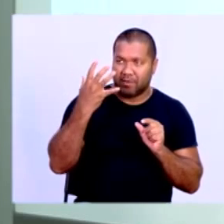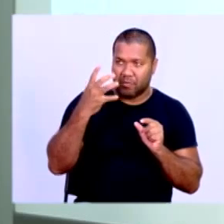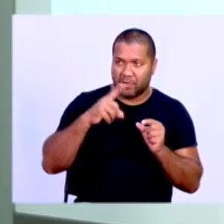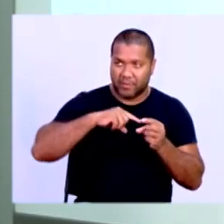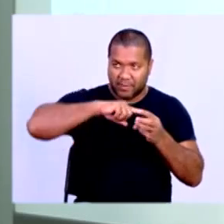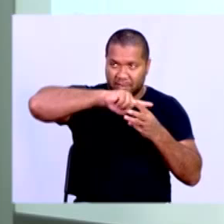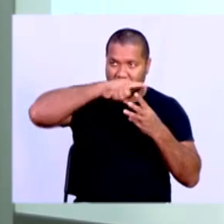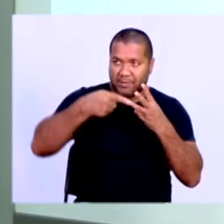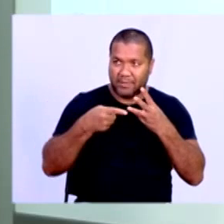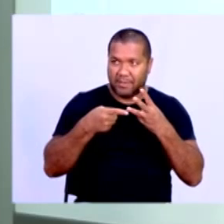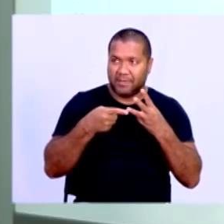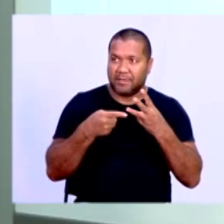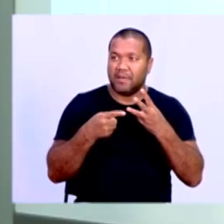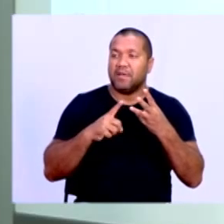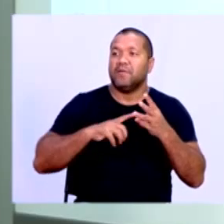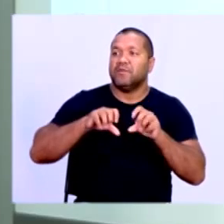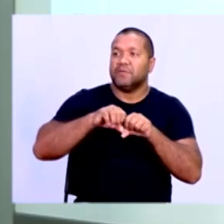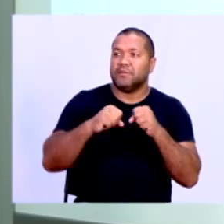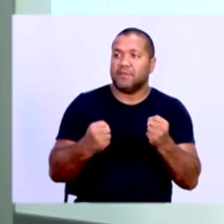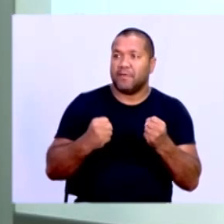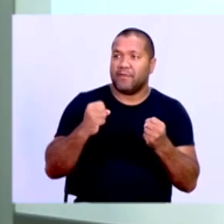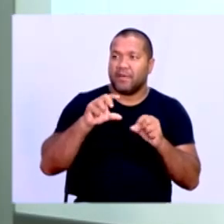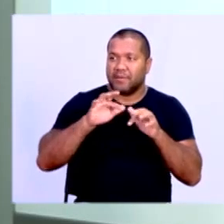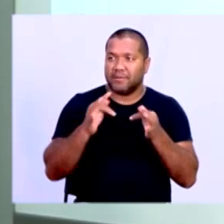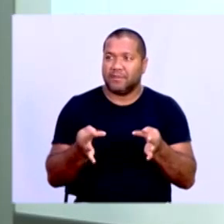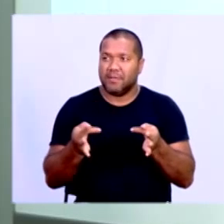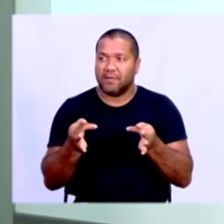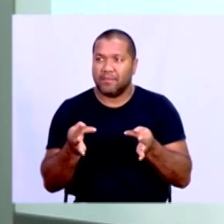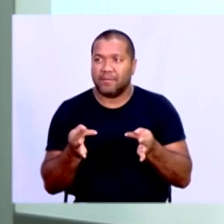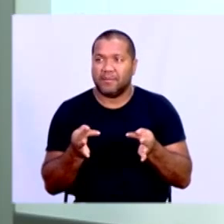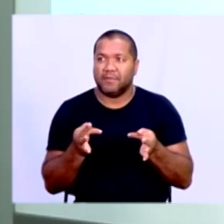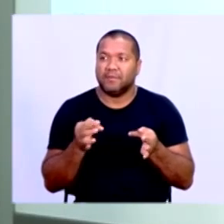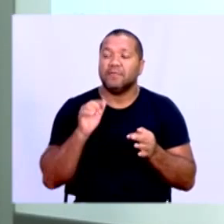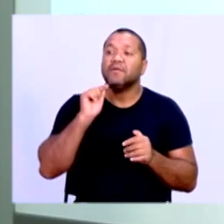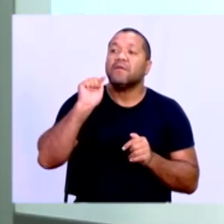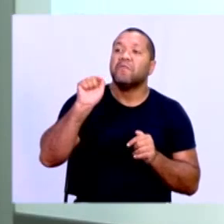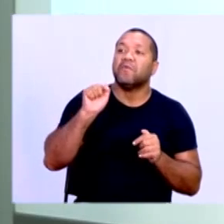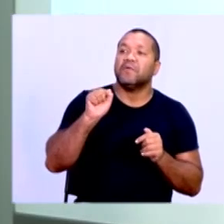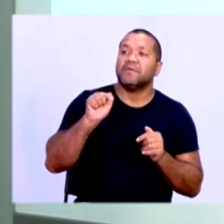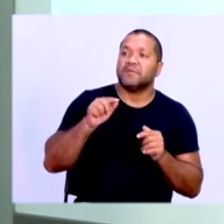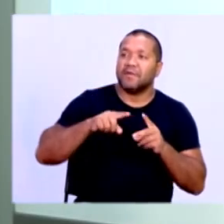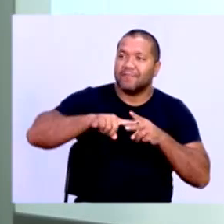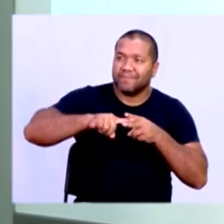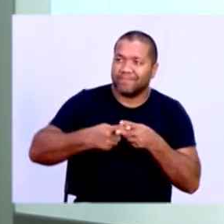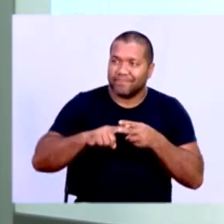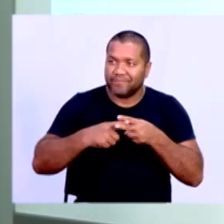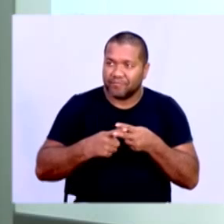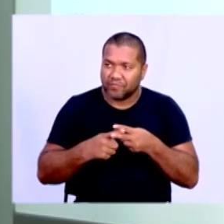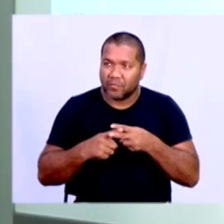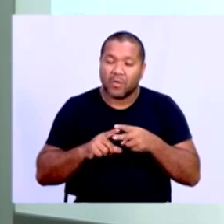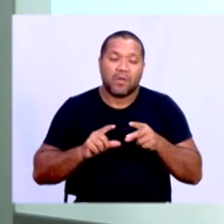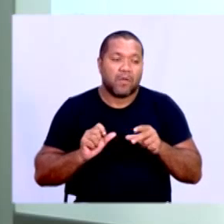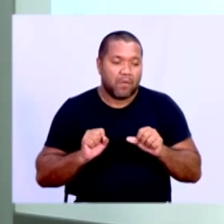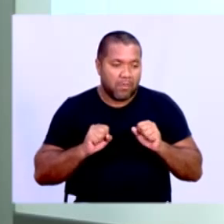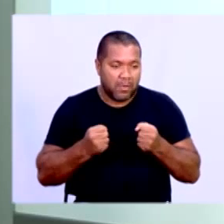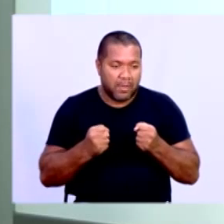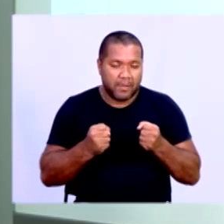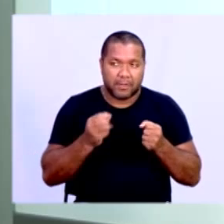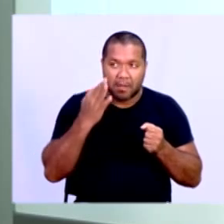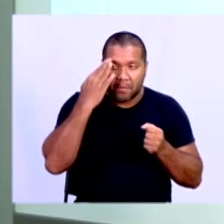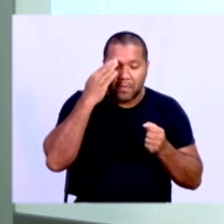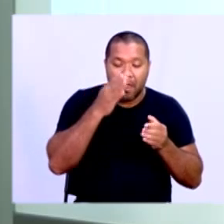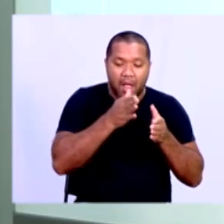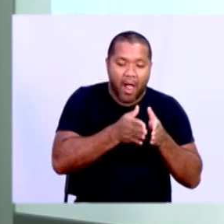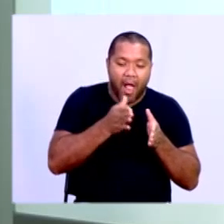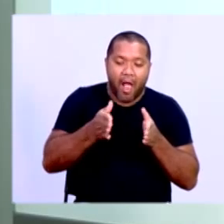3 camadas, o sistema fica muito mais simples de você dar manutenção, dele poder ter escalabilidade